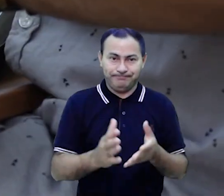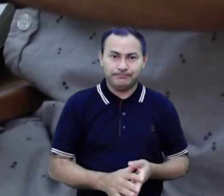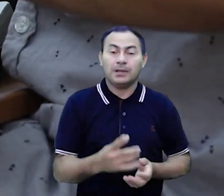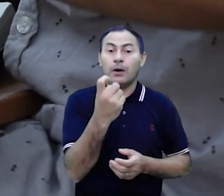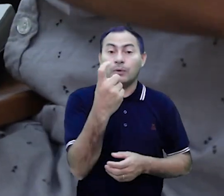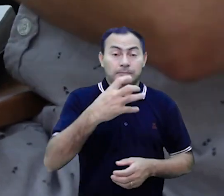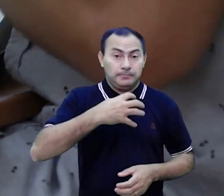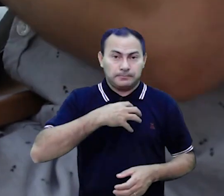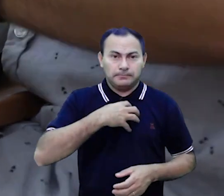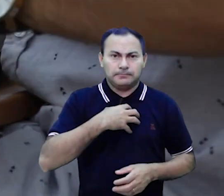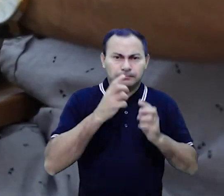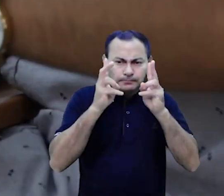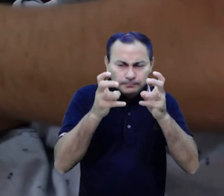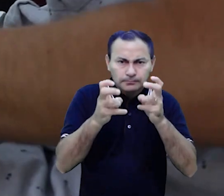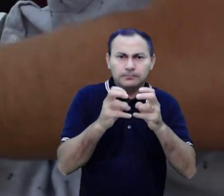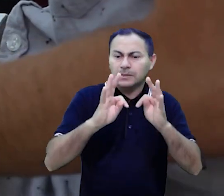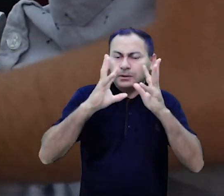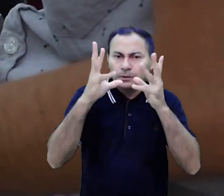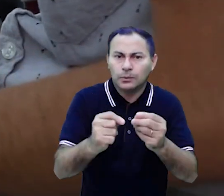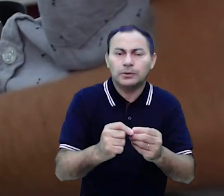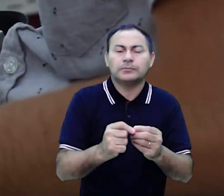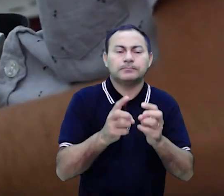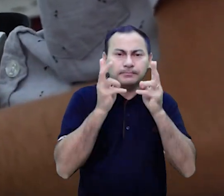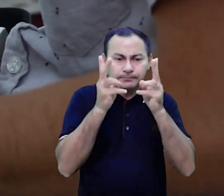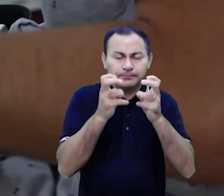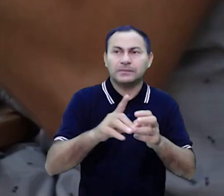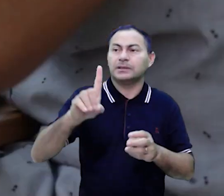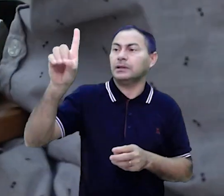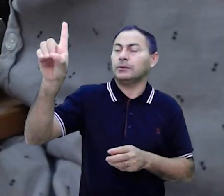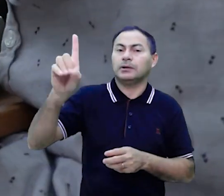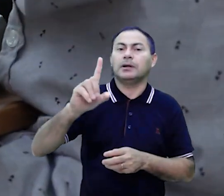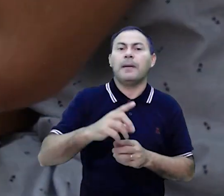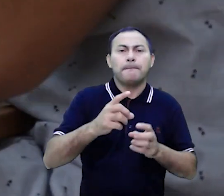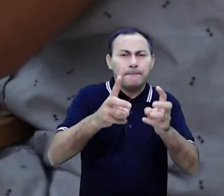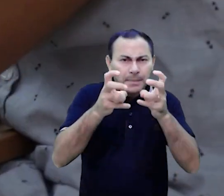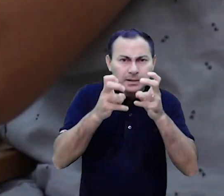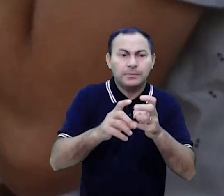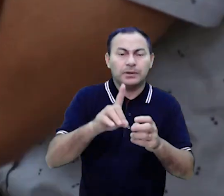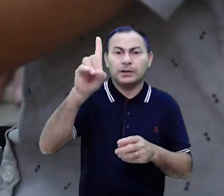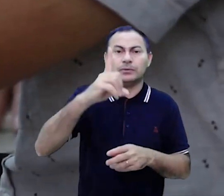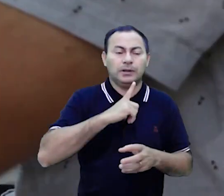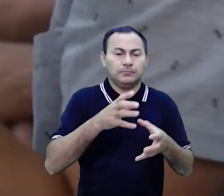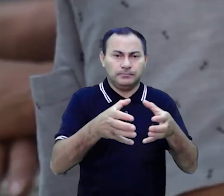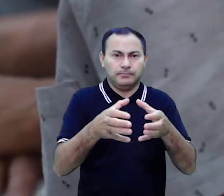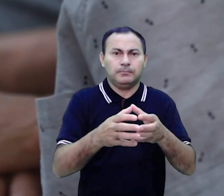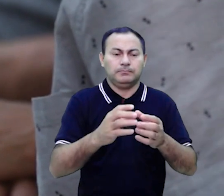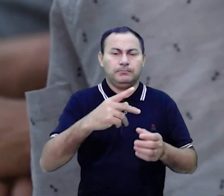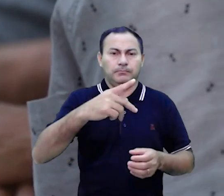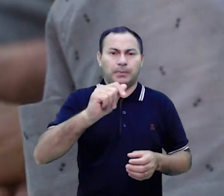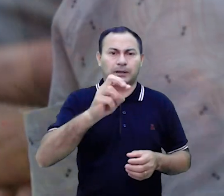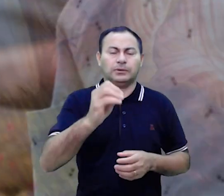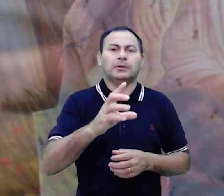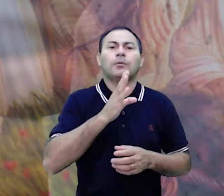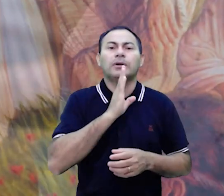Moisés. A única maneira de enxergarmos tudo isso sob a perspectiva de Deus é perceber que Ele tem um conjunto